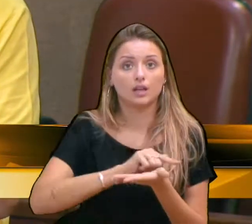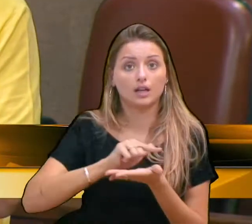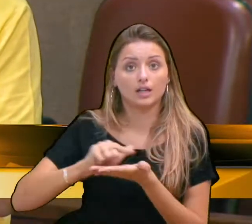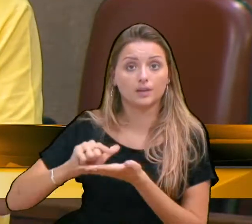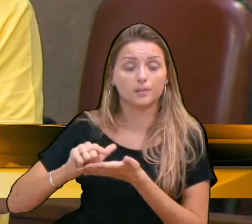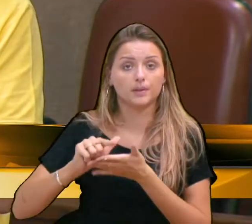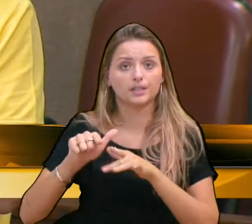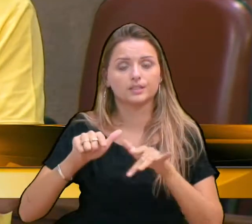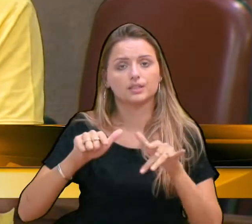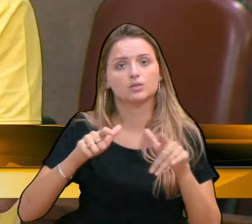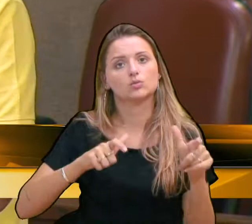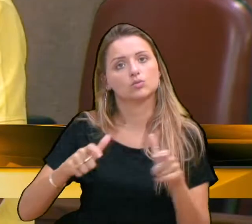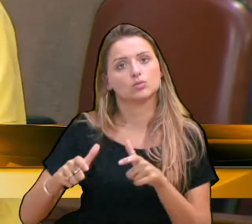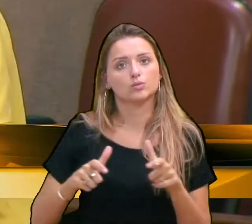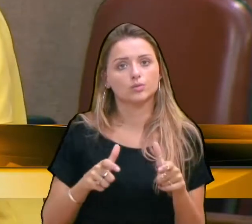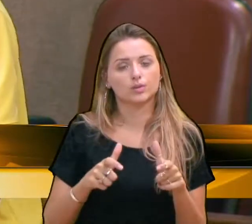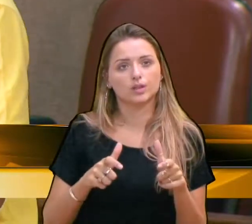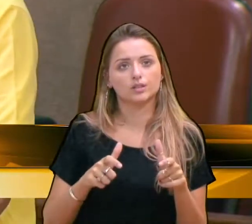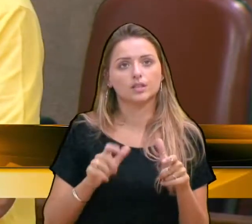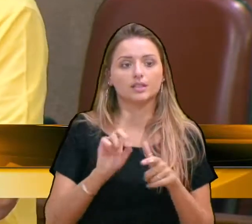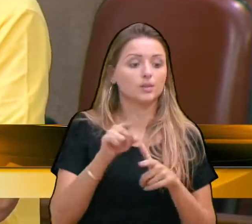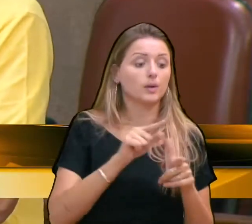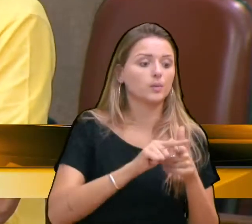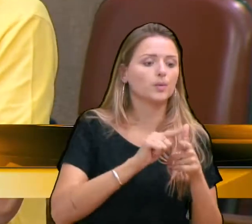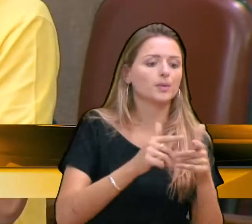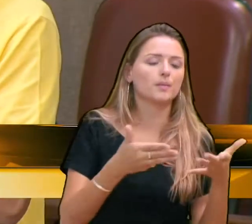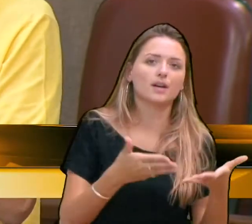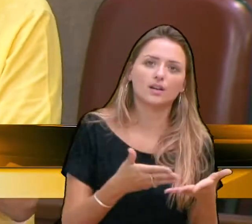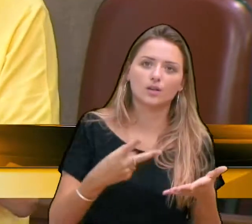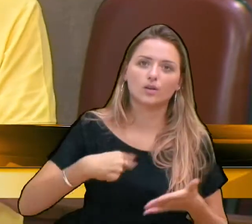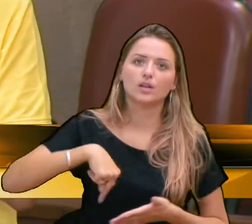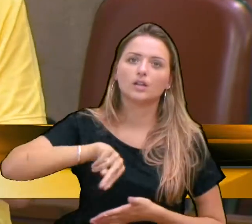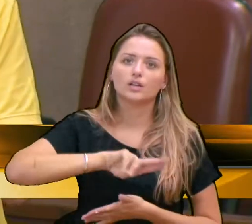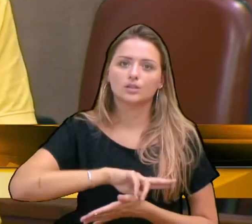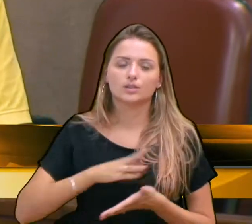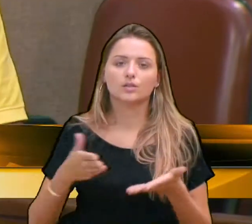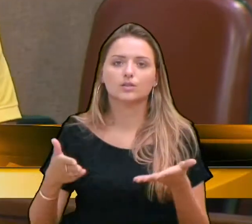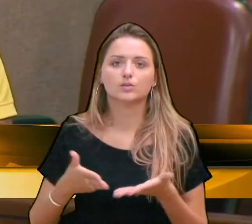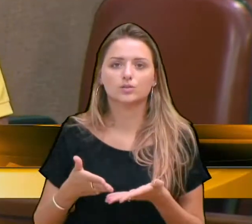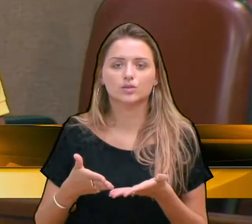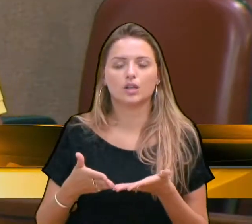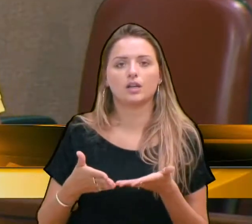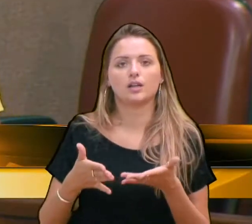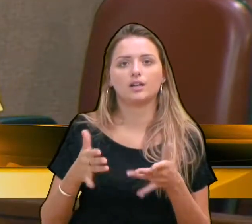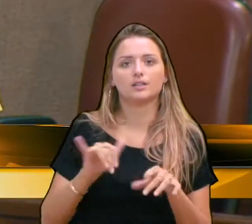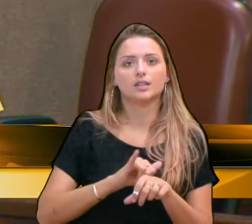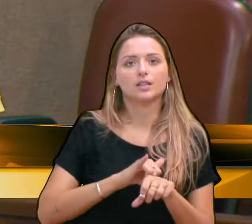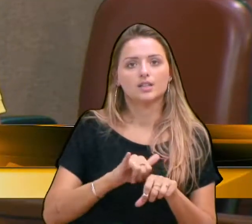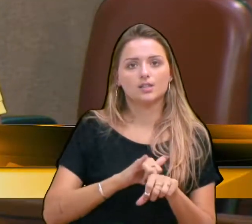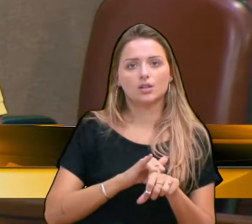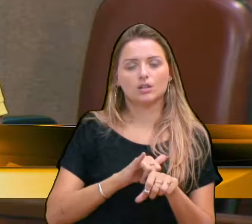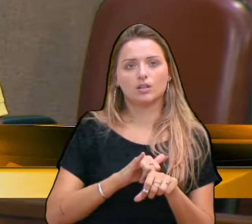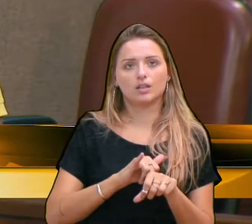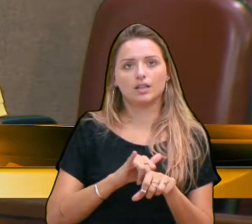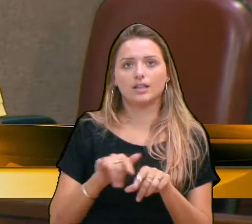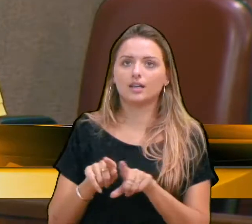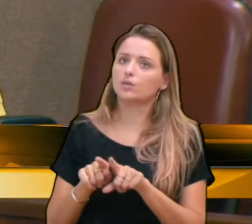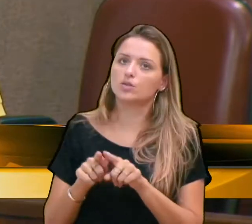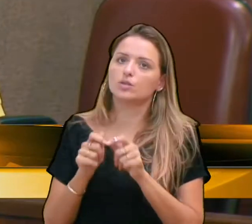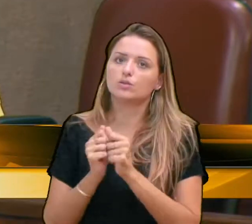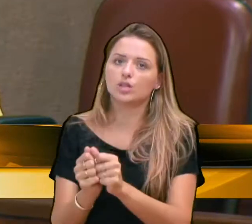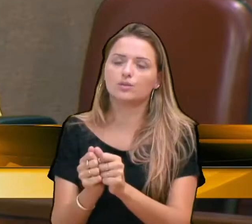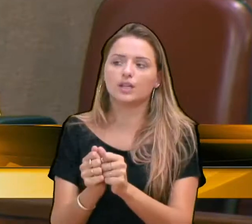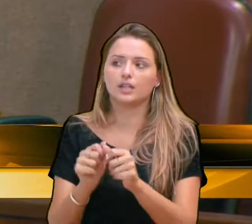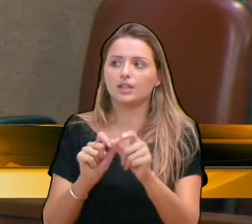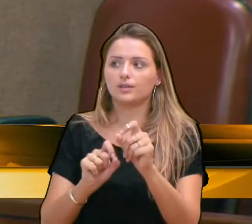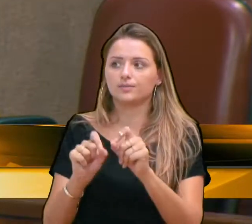pouco. Não é um problema de agora, nós já estávamos em negociação com o prefeito Alceu na época para criar uma